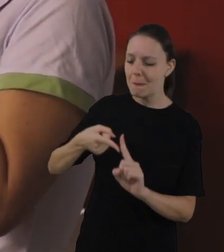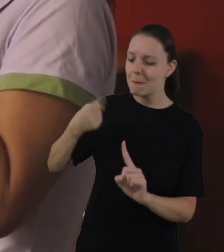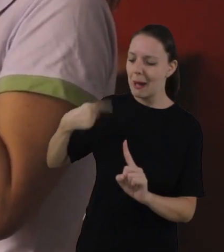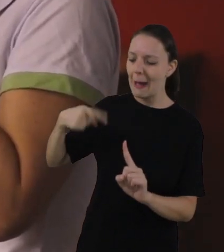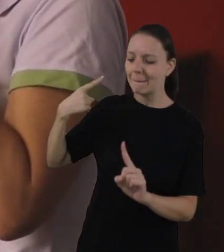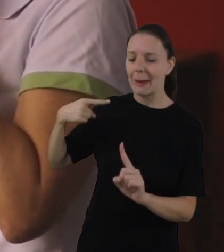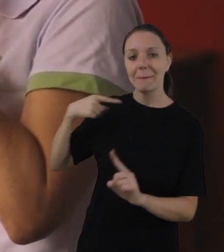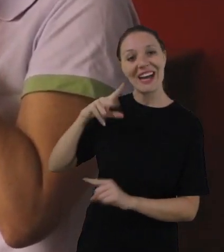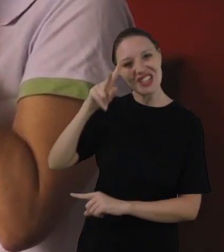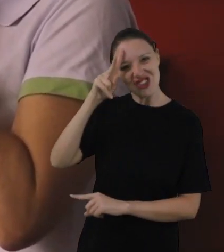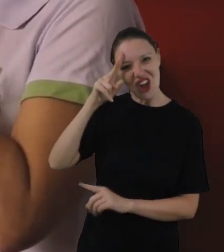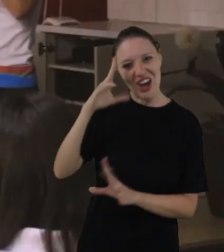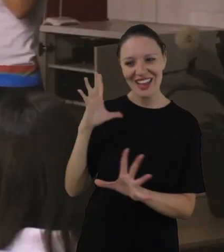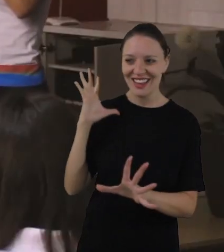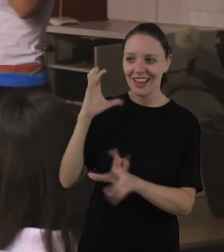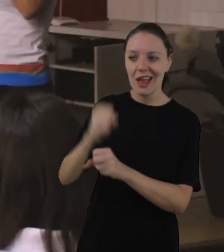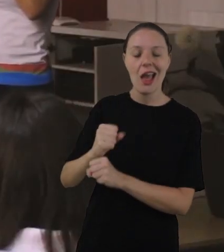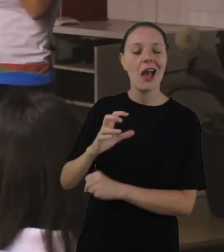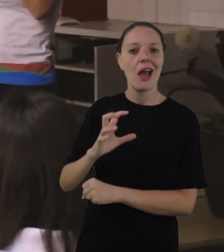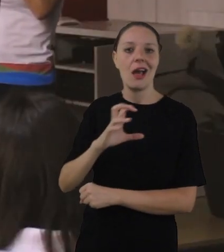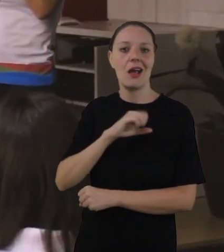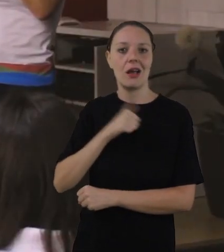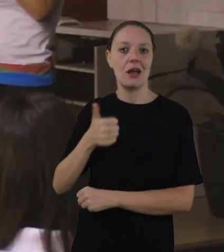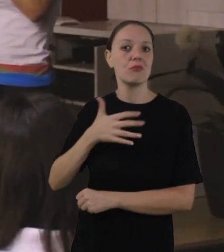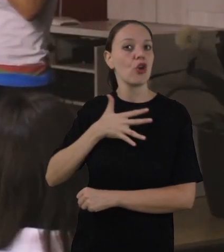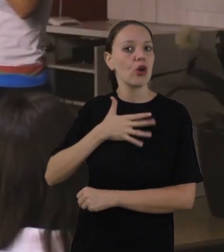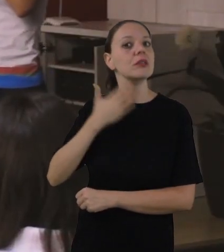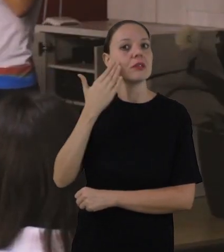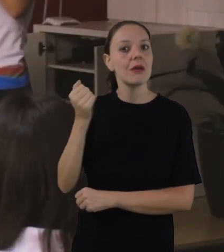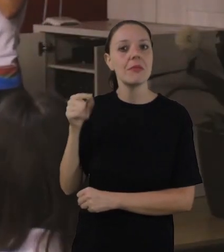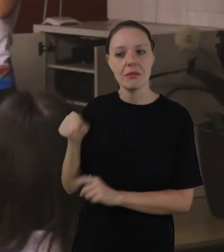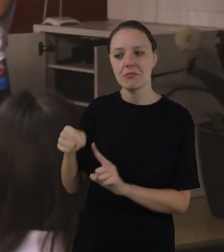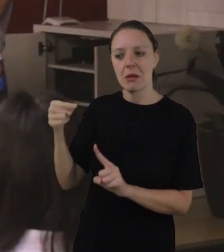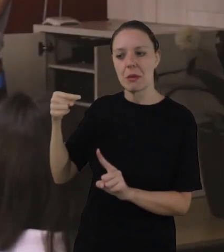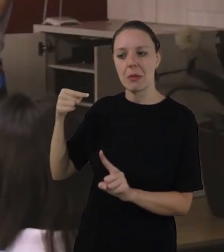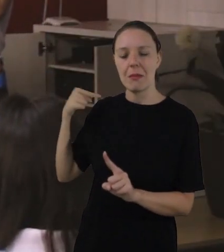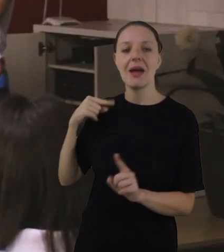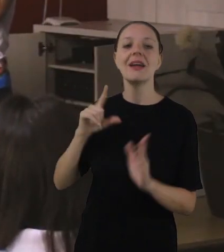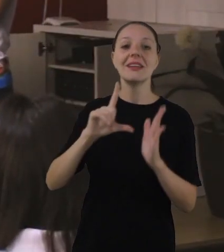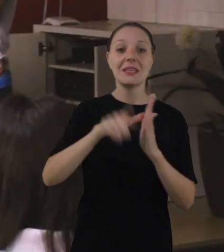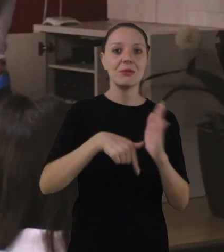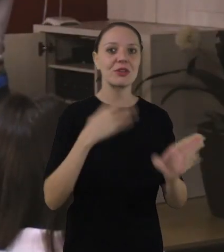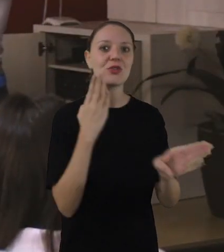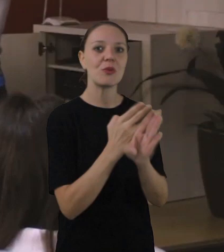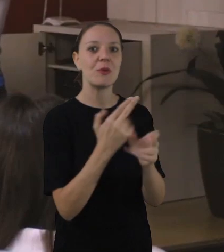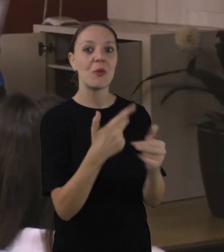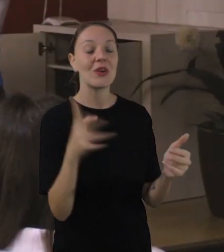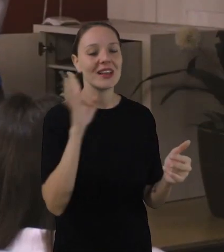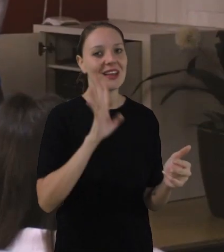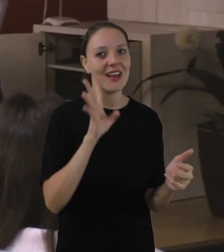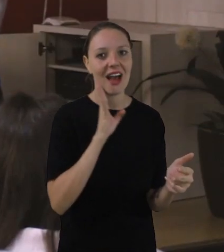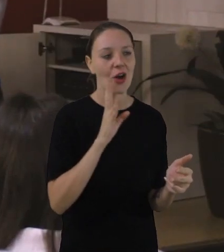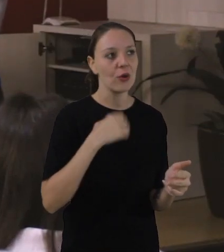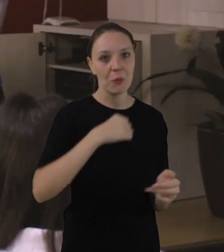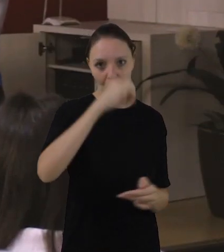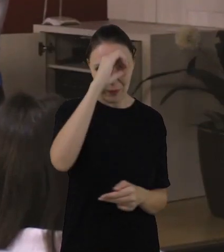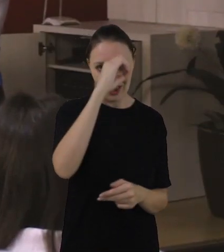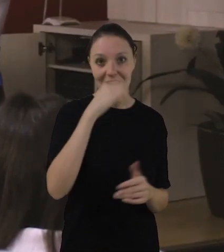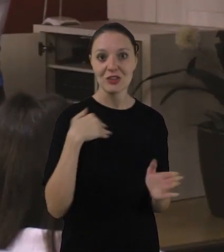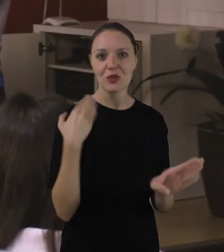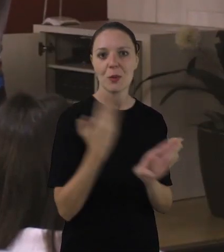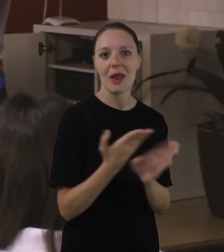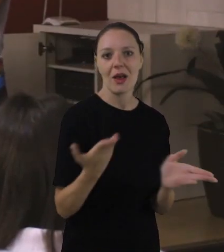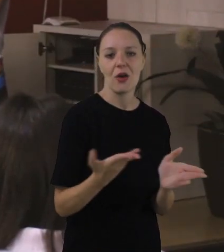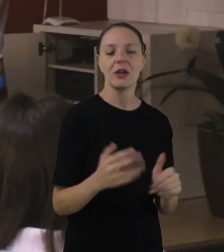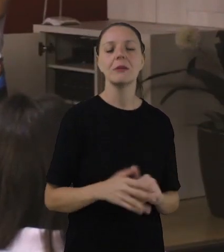história, coisas do passado. Depois eu acabei descobrindo uma coisa super legal que nem eu sabia. Mas, enfim, como